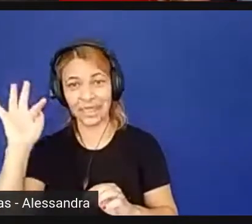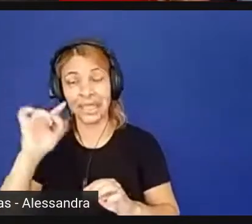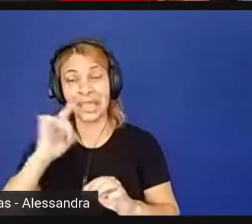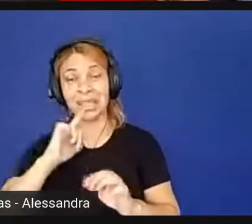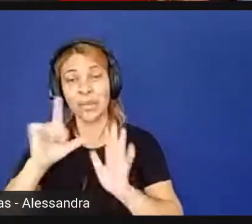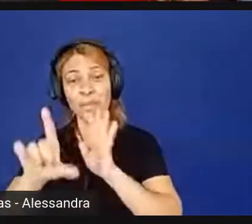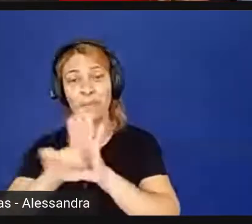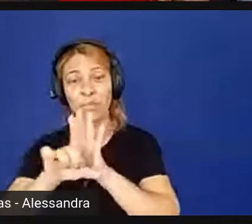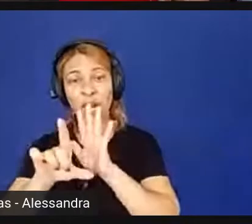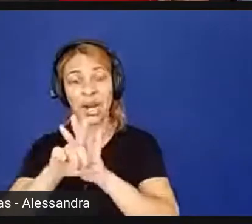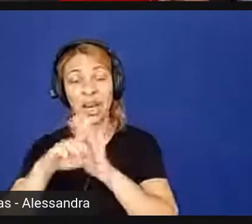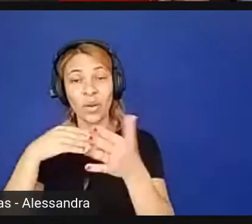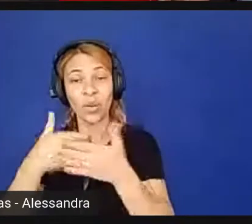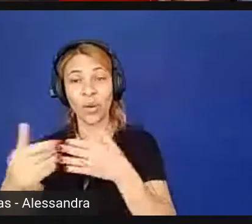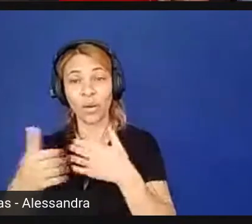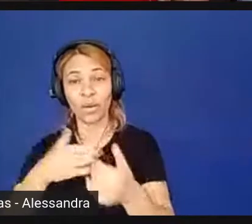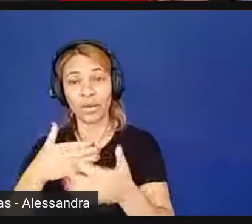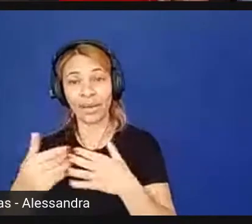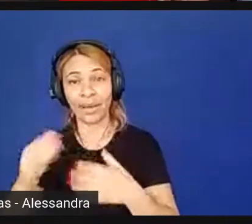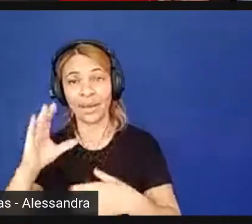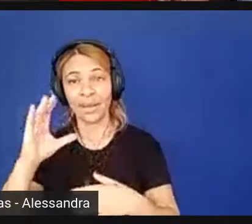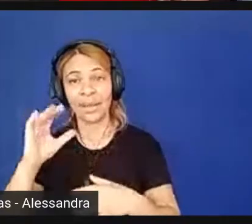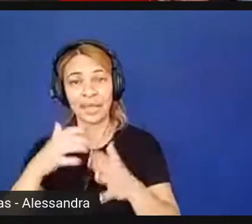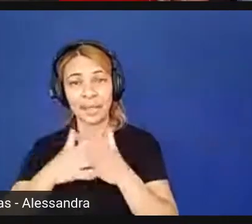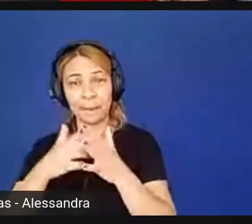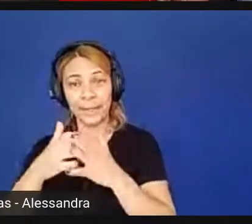que qualquer empresa acima de 5 mil